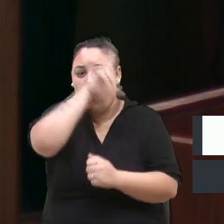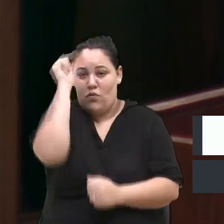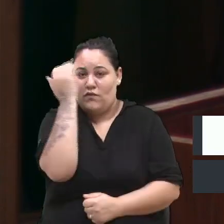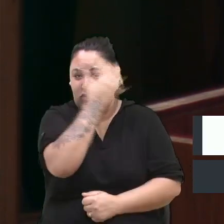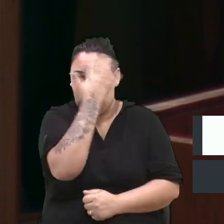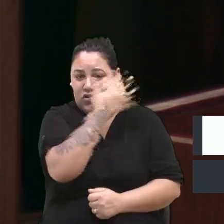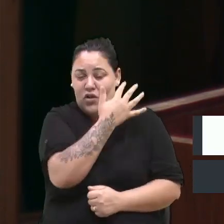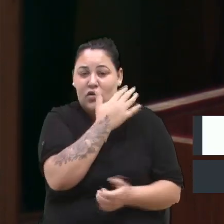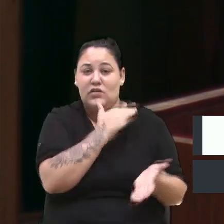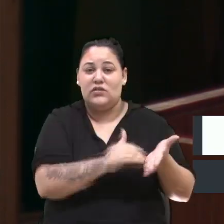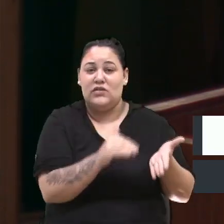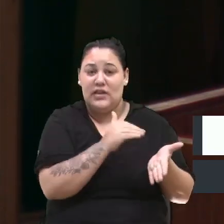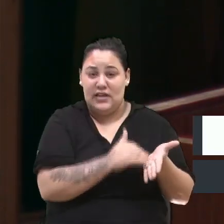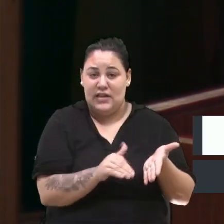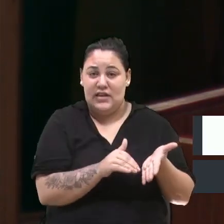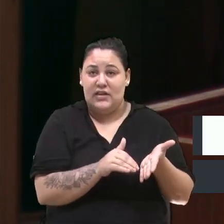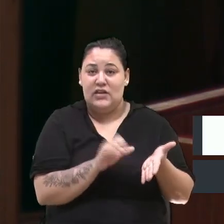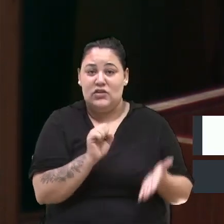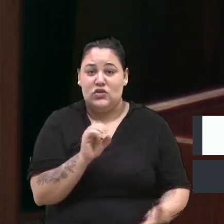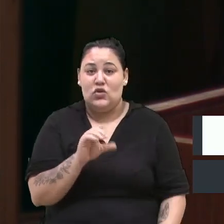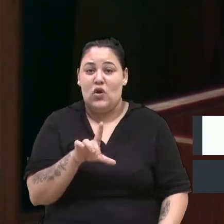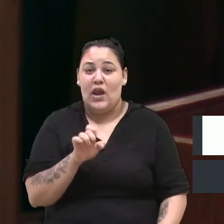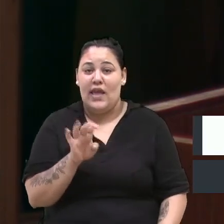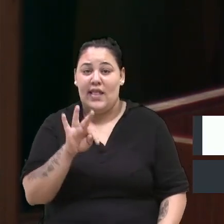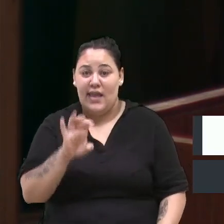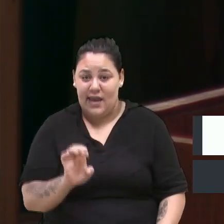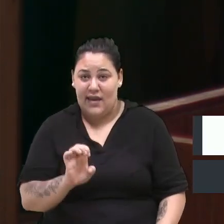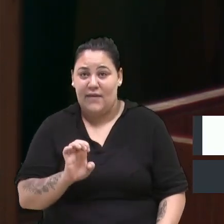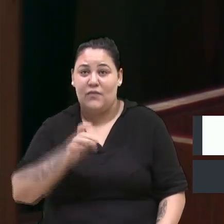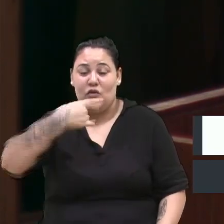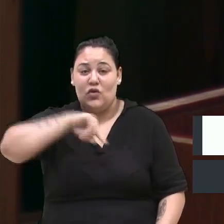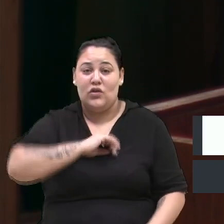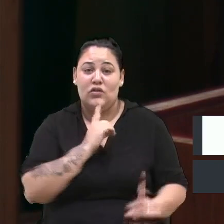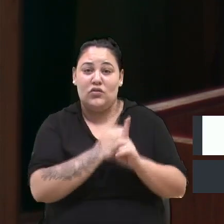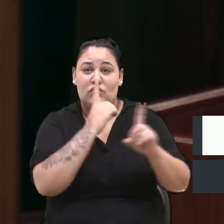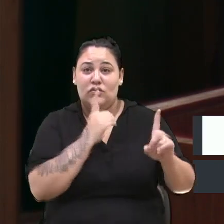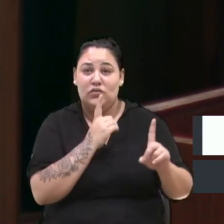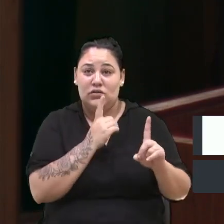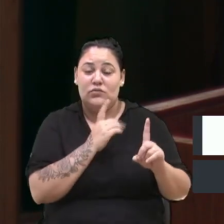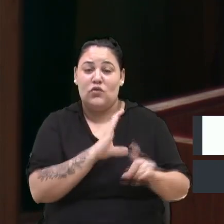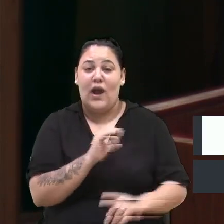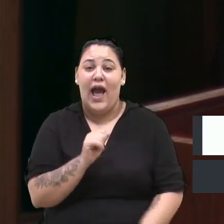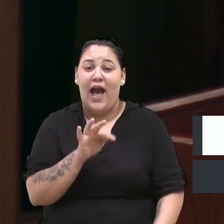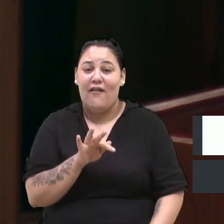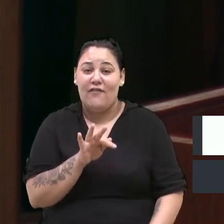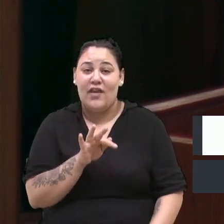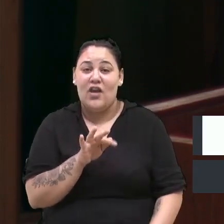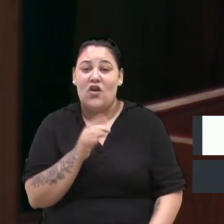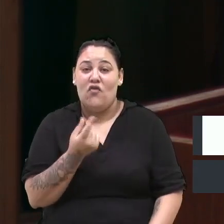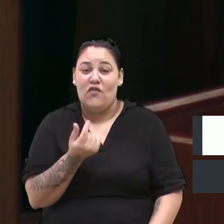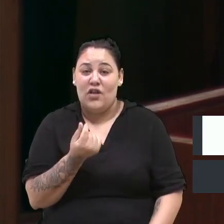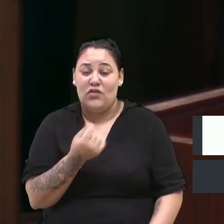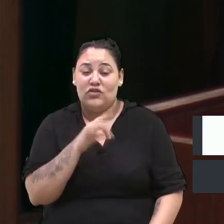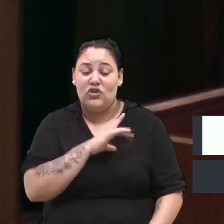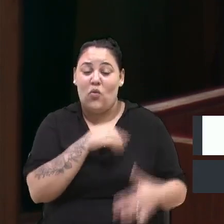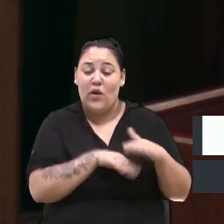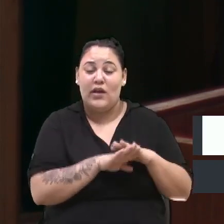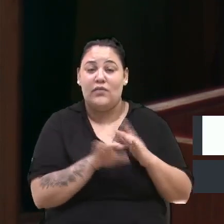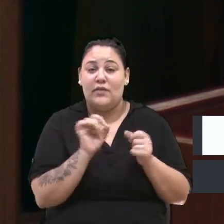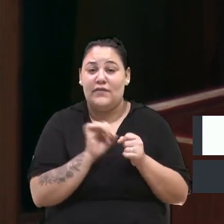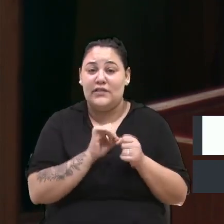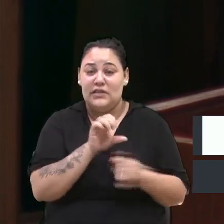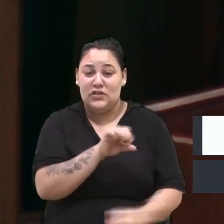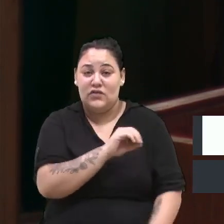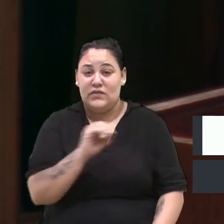secretário Solete, nós encontramos no CAF o valor necessário para fazer esses 900 metros